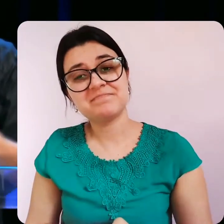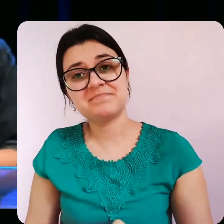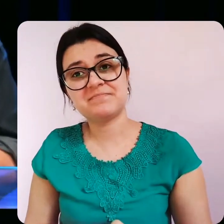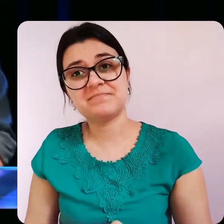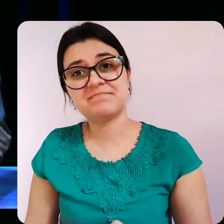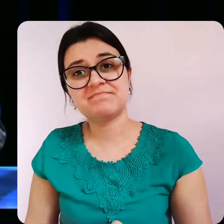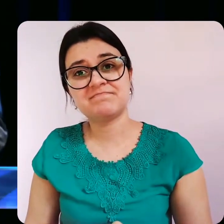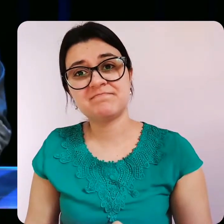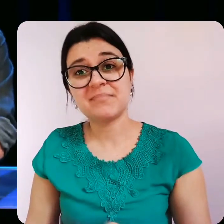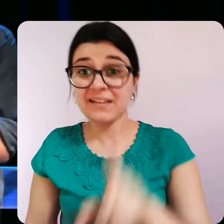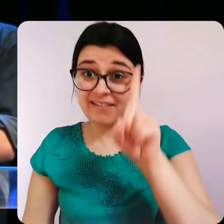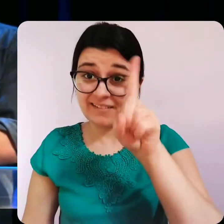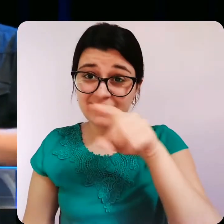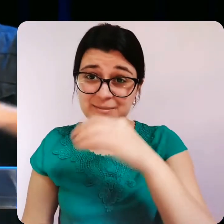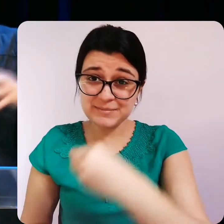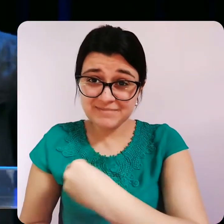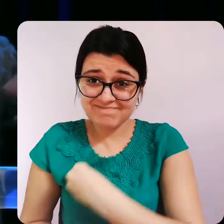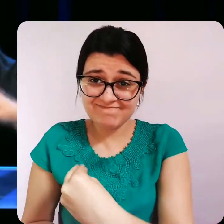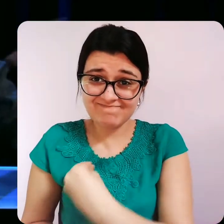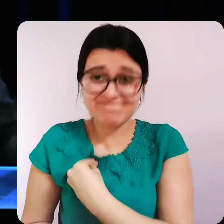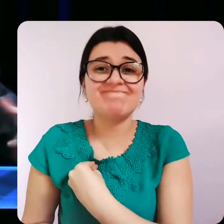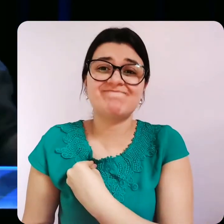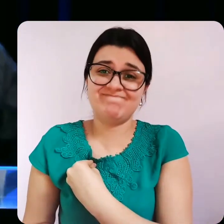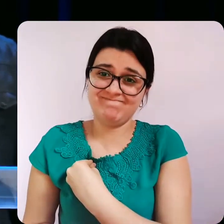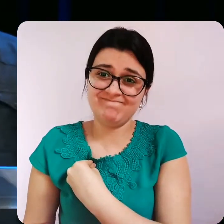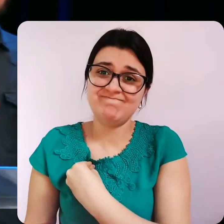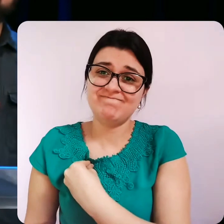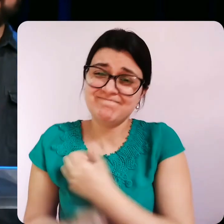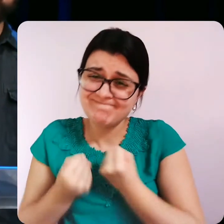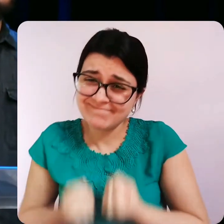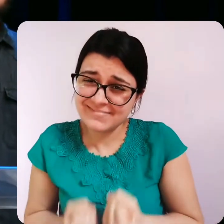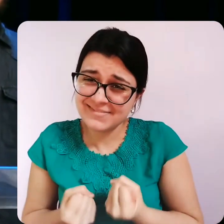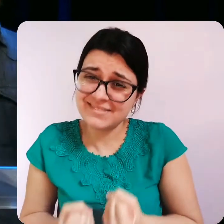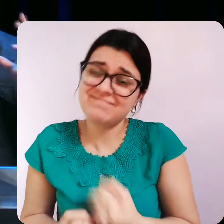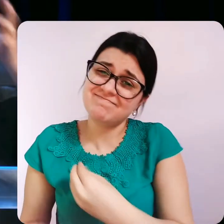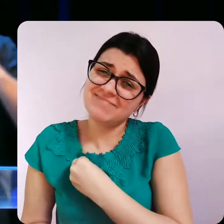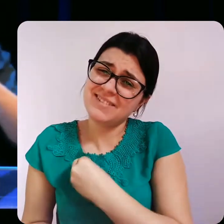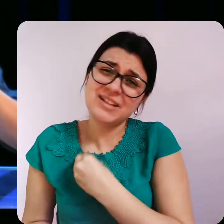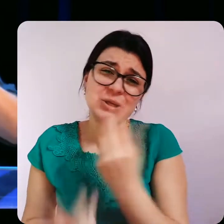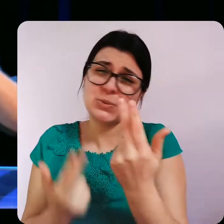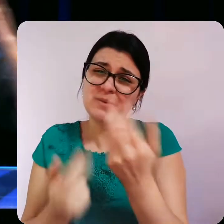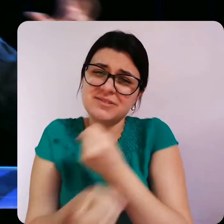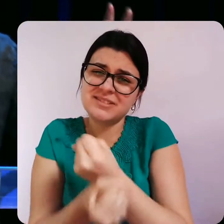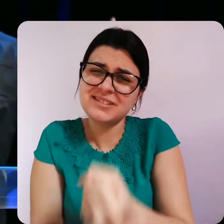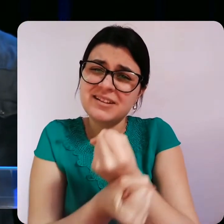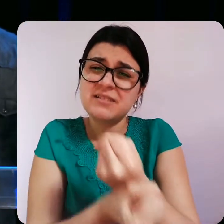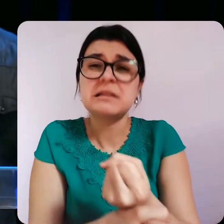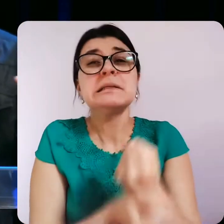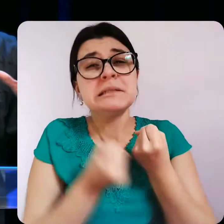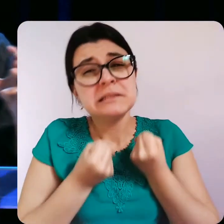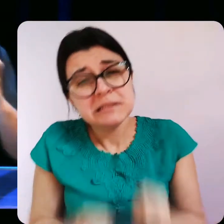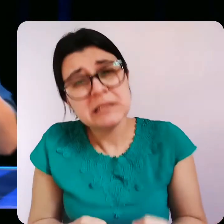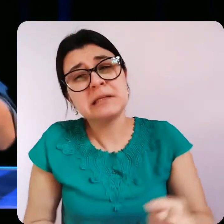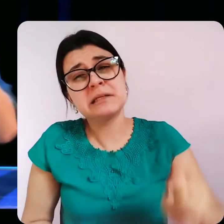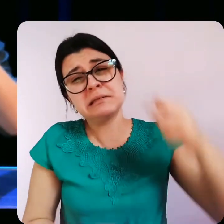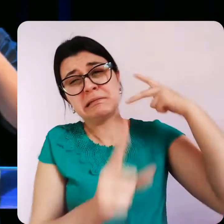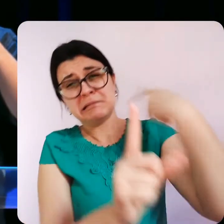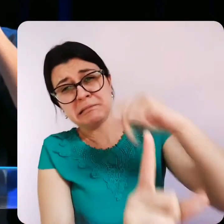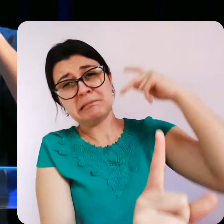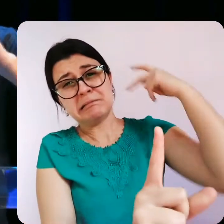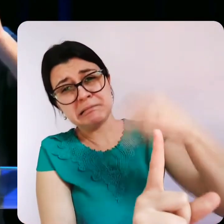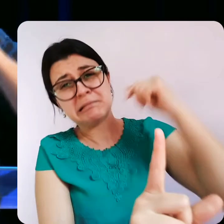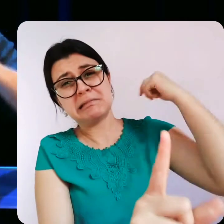falando aqui de pecado. Porque, como eu já disse outras vezes que eu preguei aqui, todos nós fomos criados para